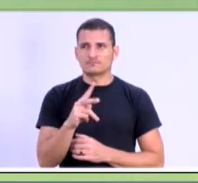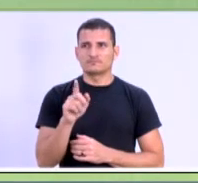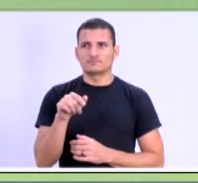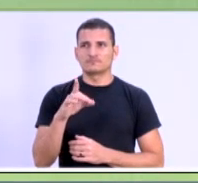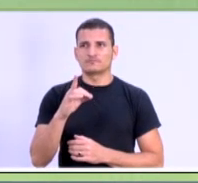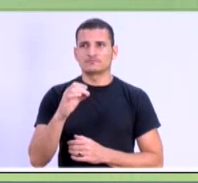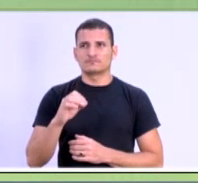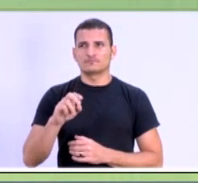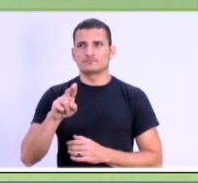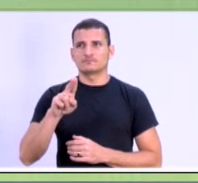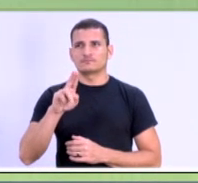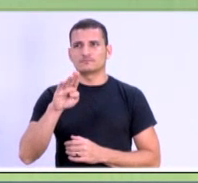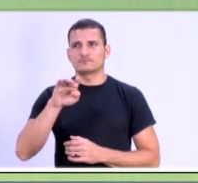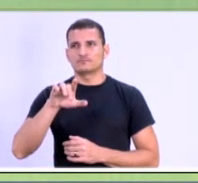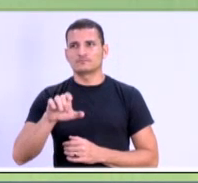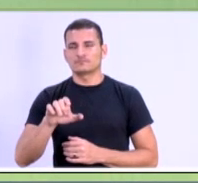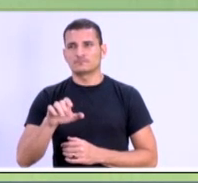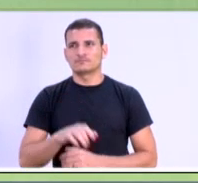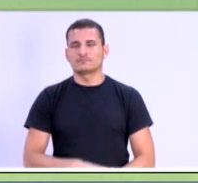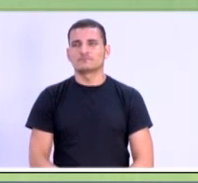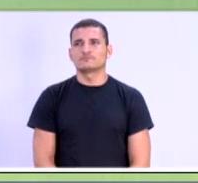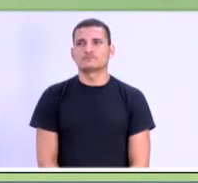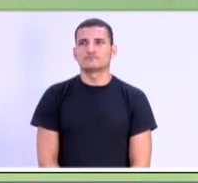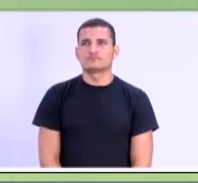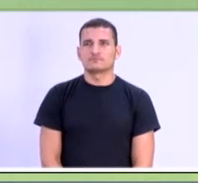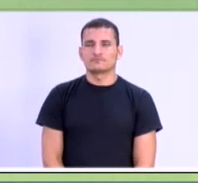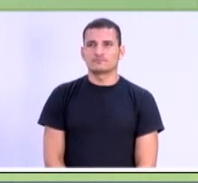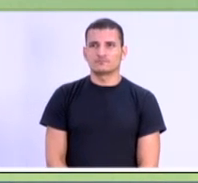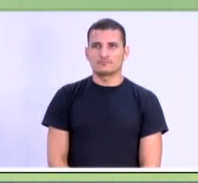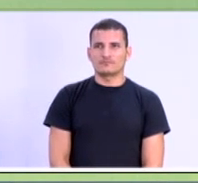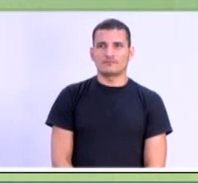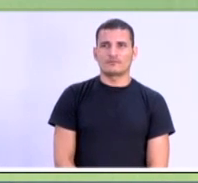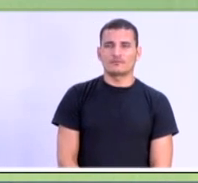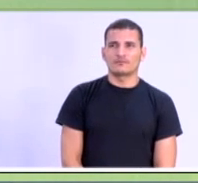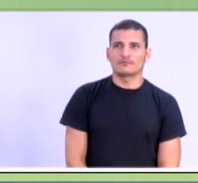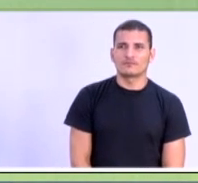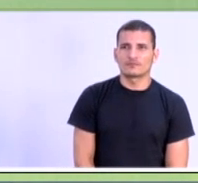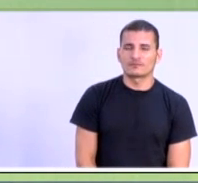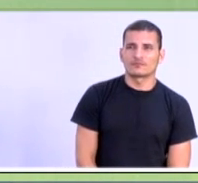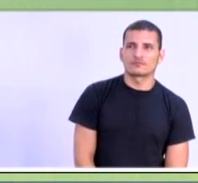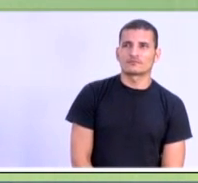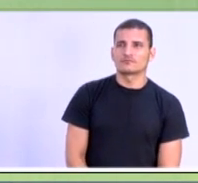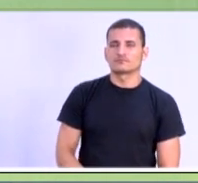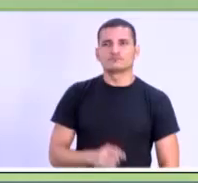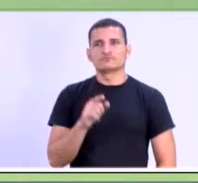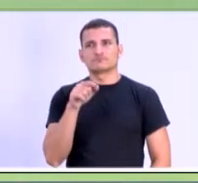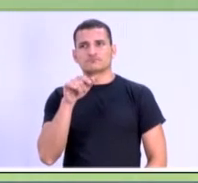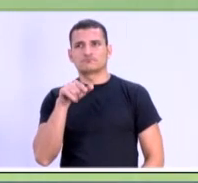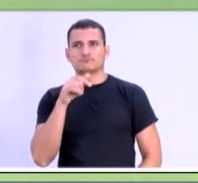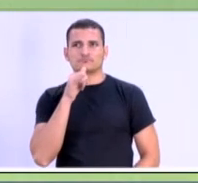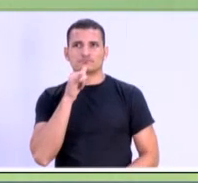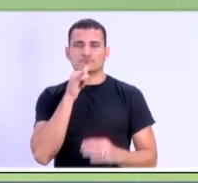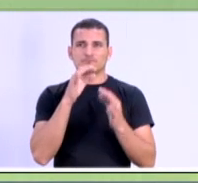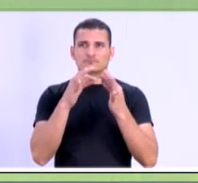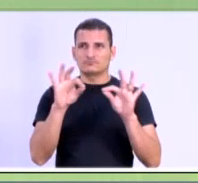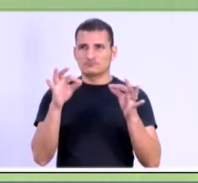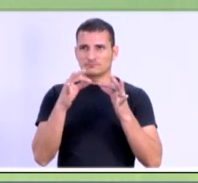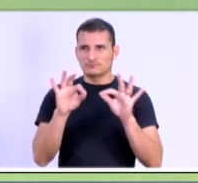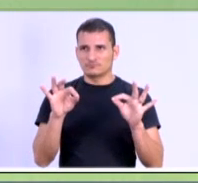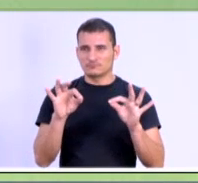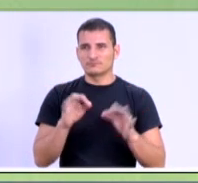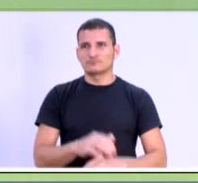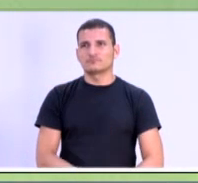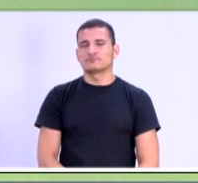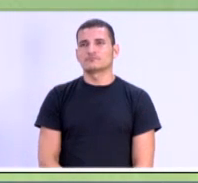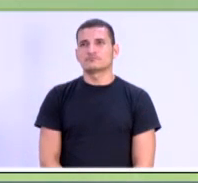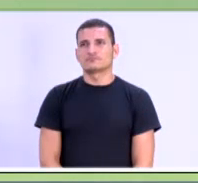parâmetro a gente chama de double. Ok, gente? Esse aqui é um exemplo de uma sintaxe, vamos colocar bem aqui.